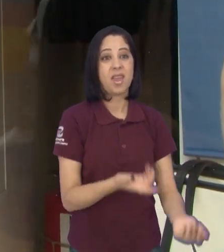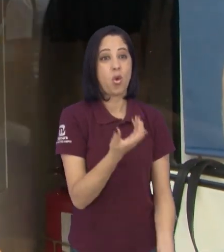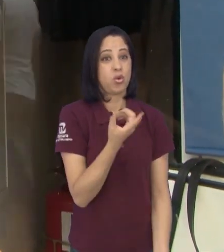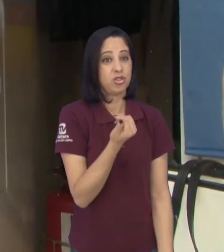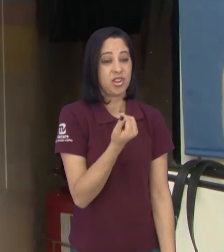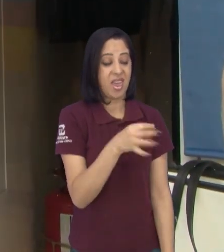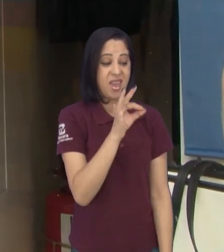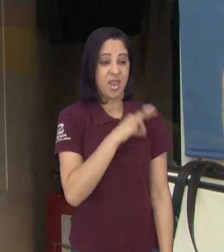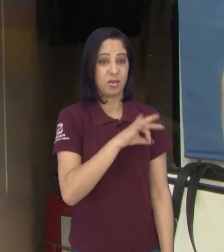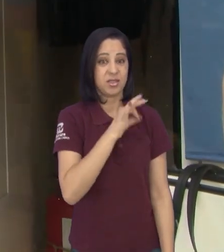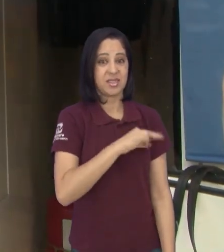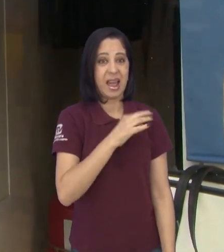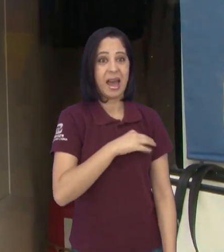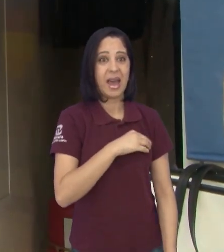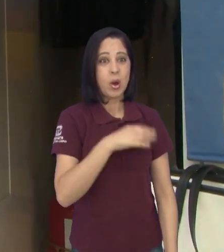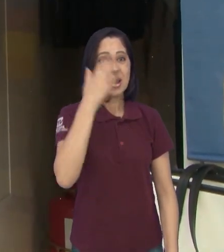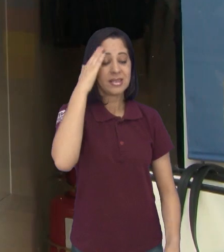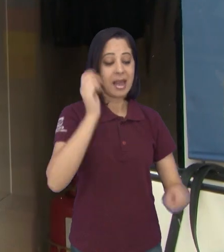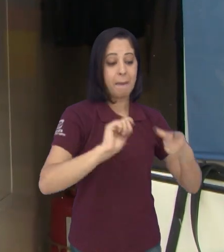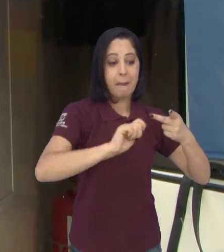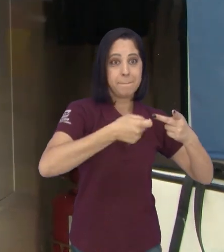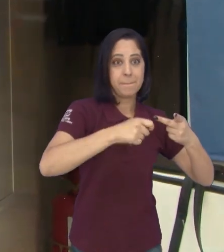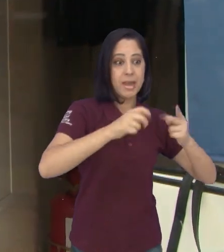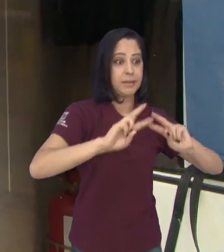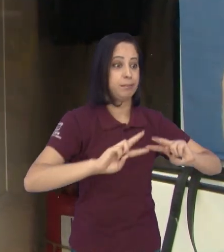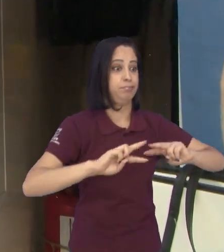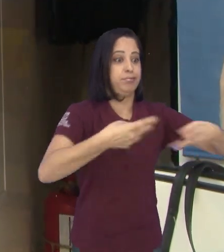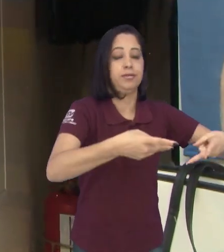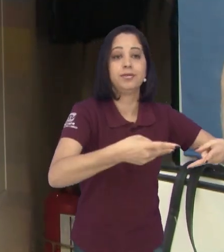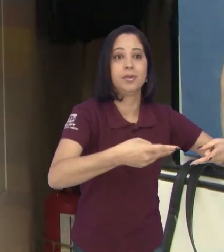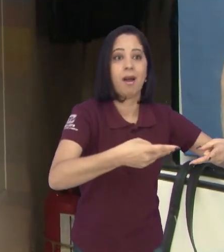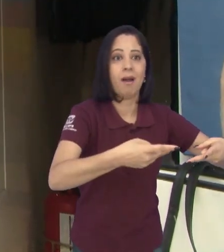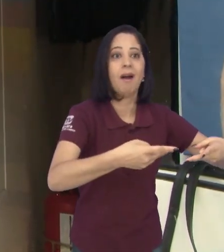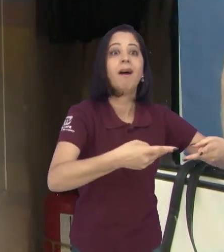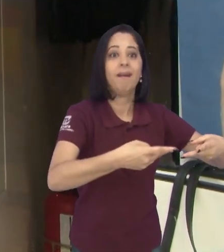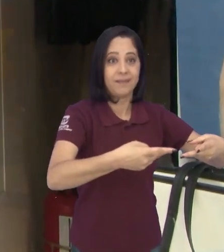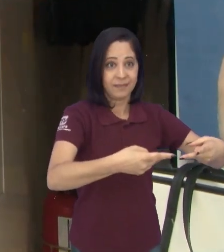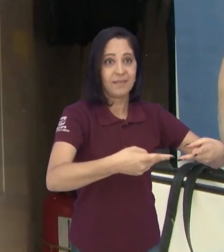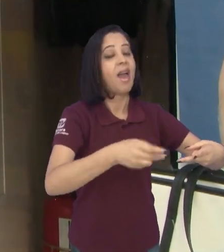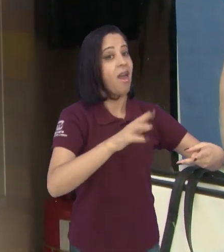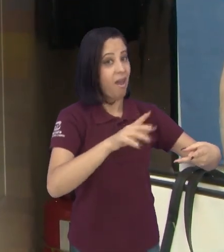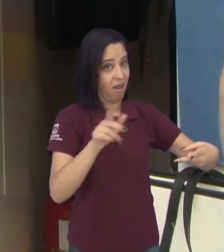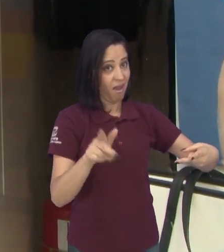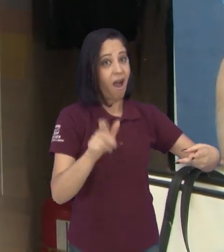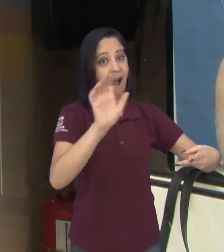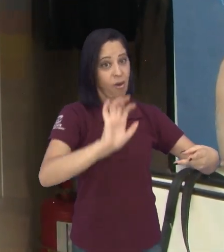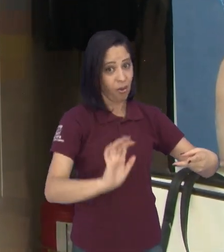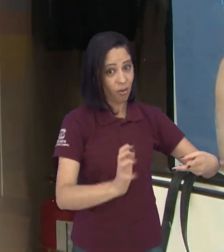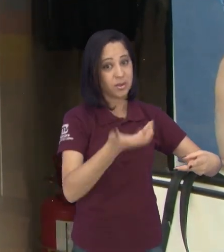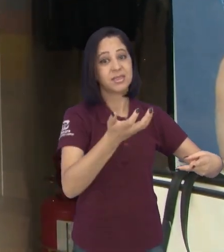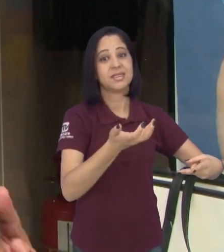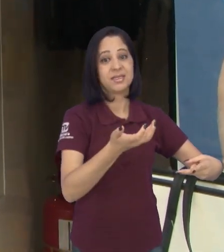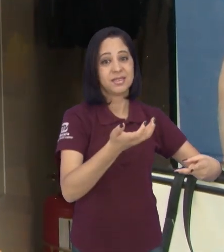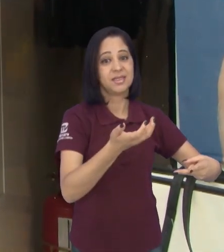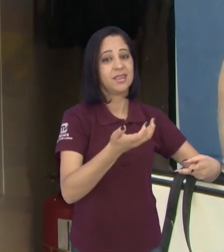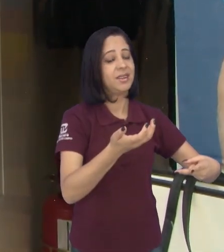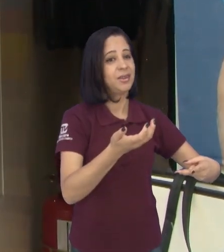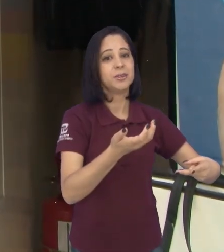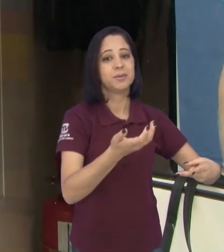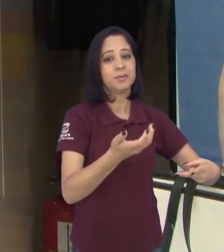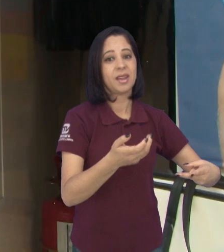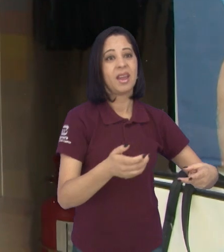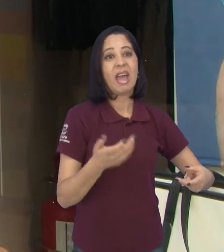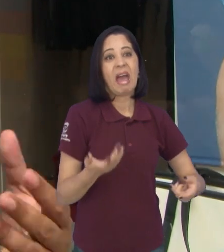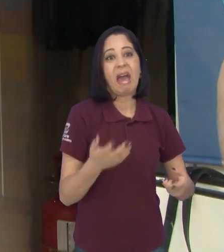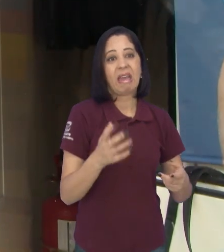dela, fez Pix sem ter certeza do que estava fazendo, a pessoa retornou para ela pedindo informações, ela